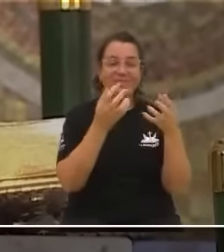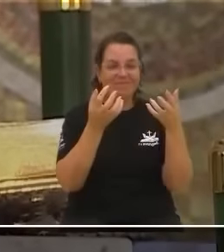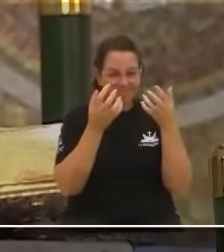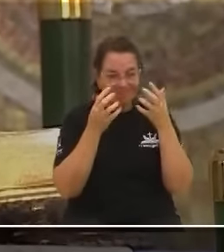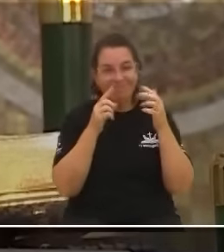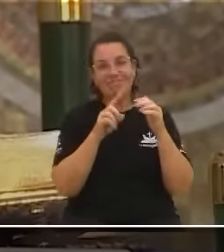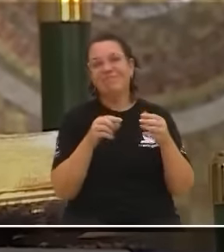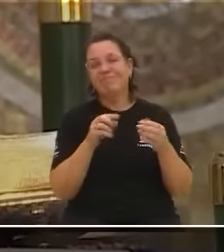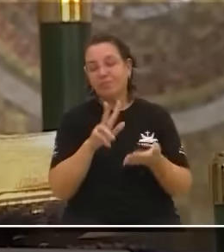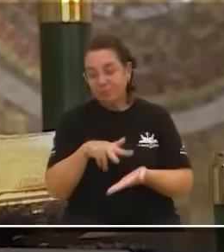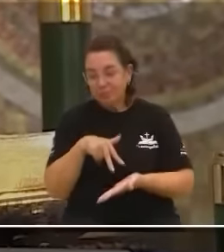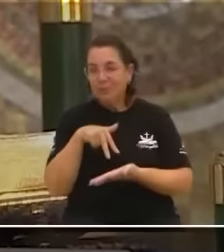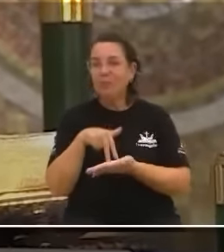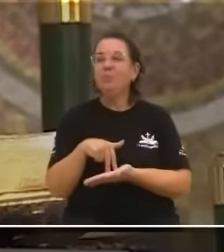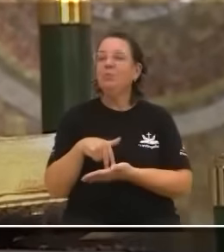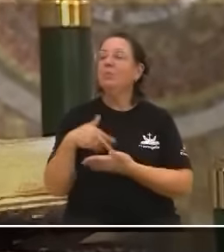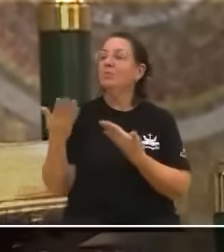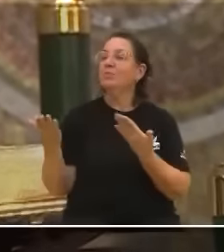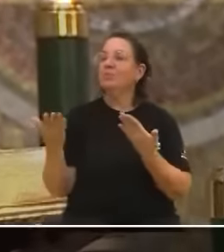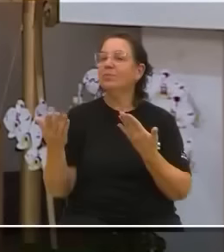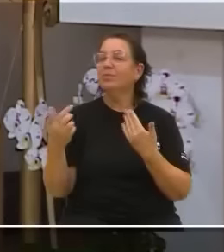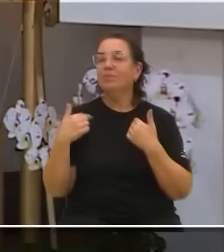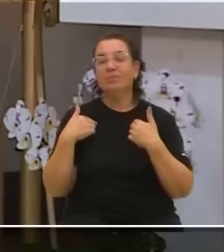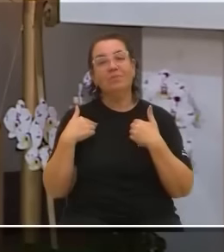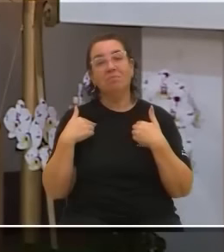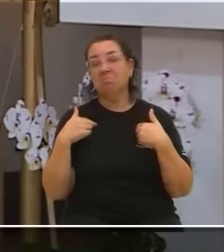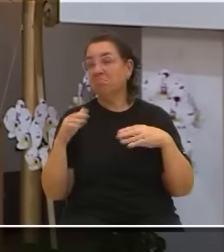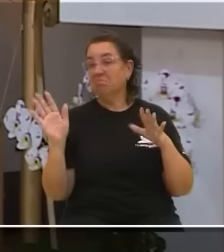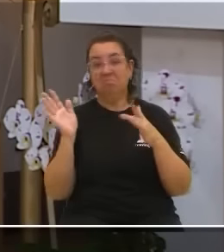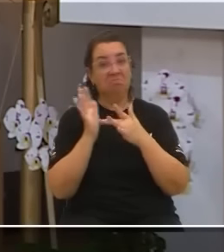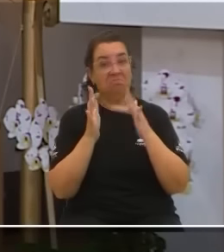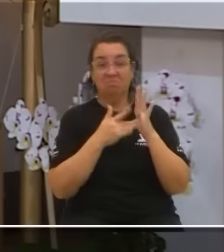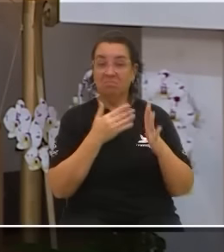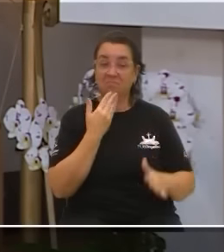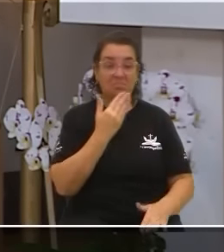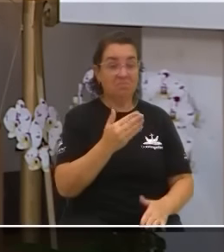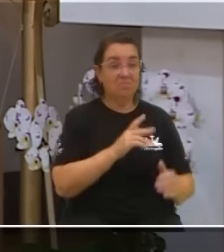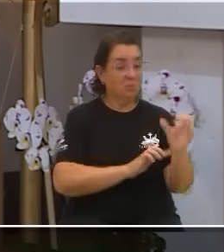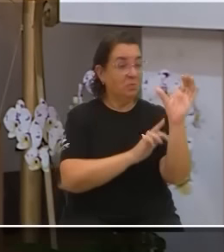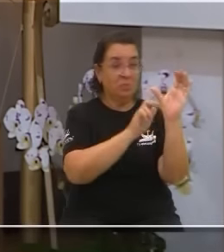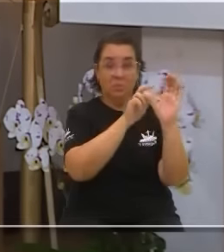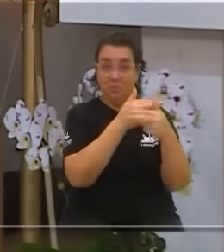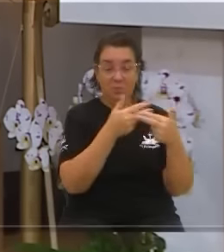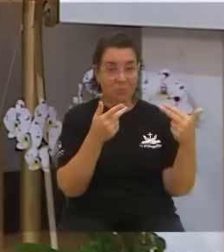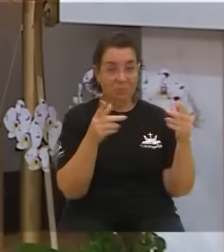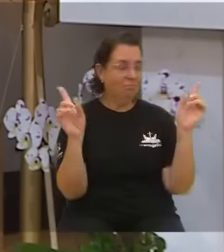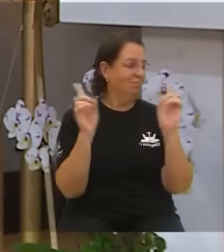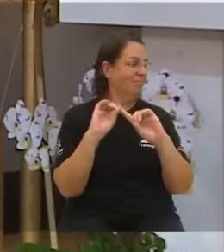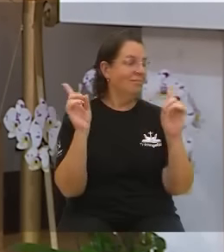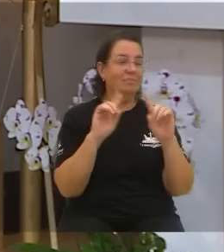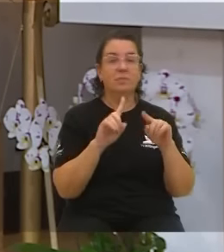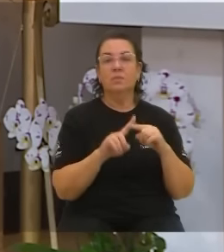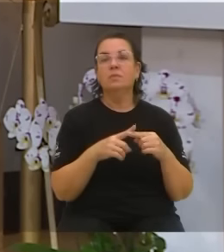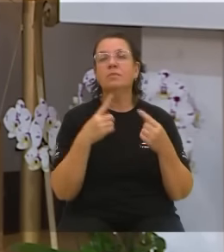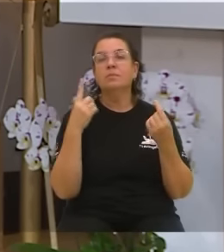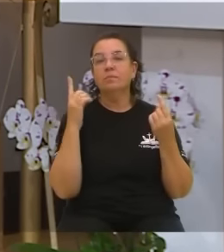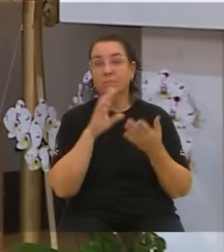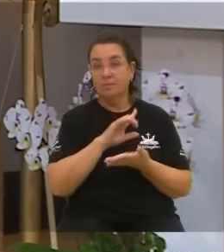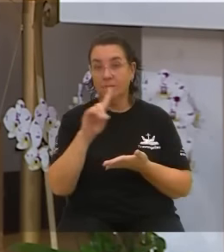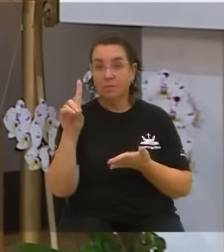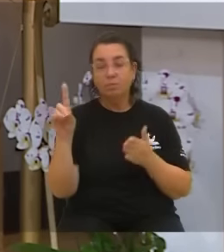Zaqueu pôs-se de pé e disse, veja, Jesus não pediu nada, mas quando Deus bate na nossa